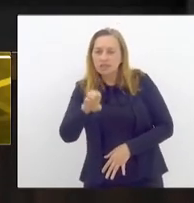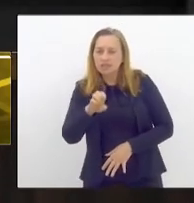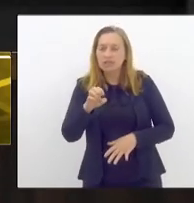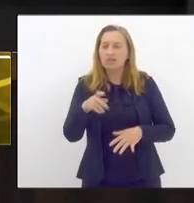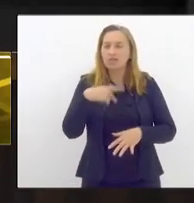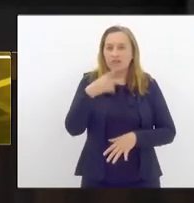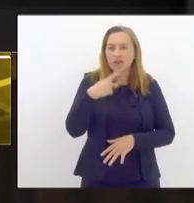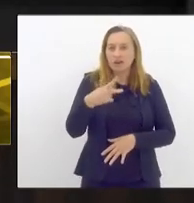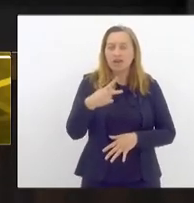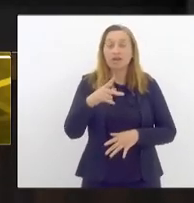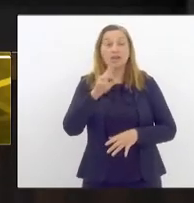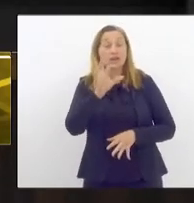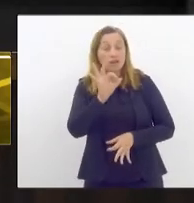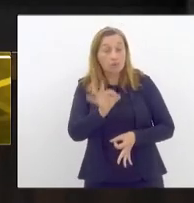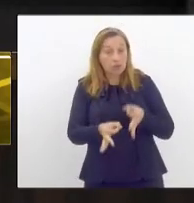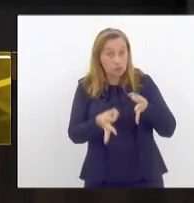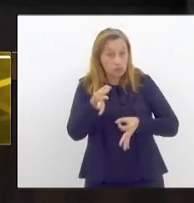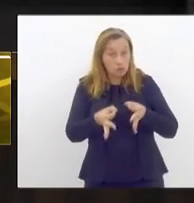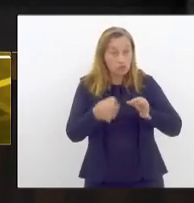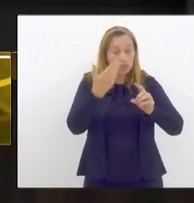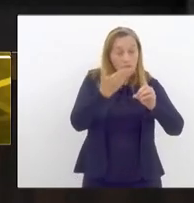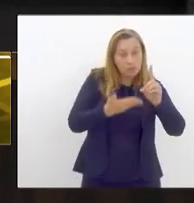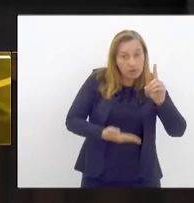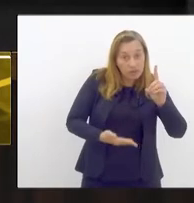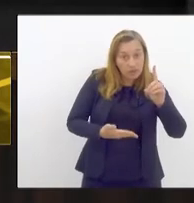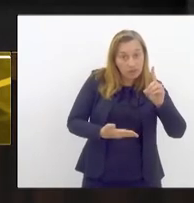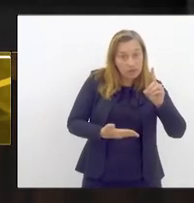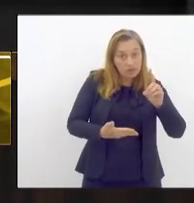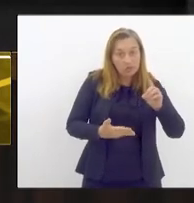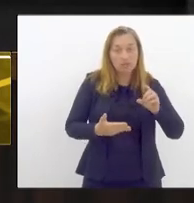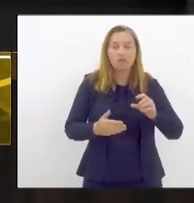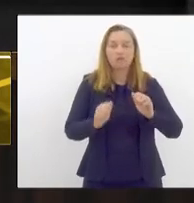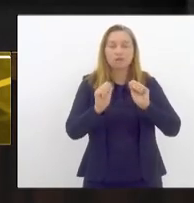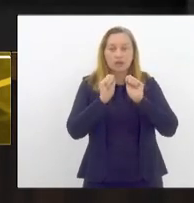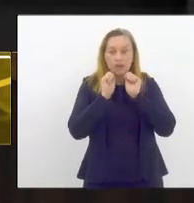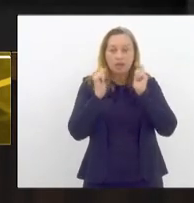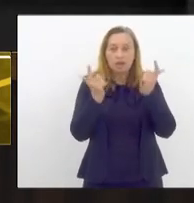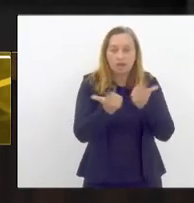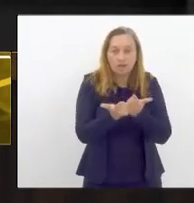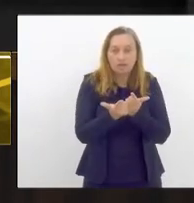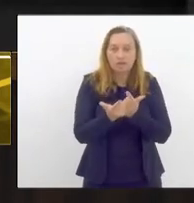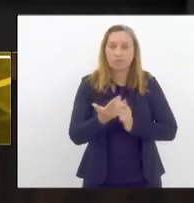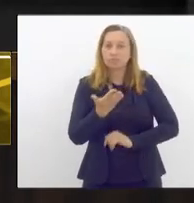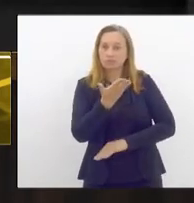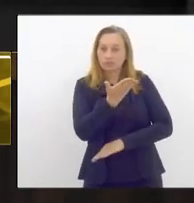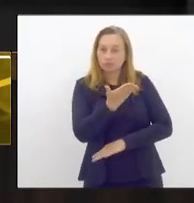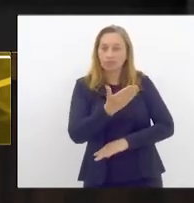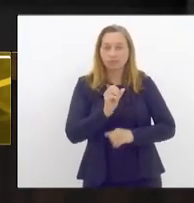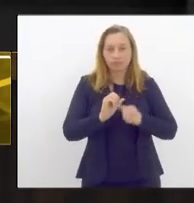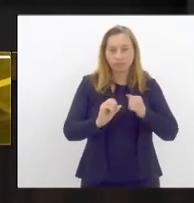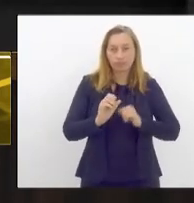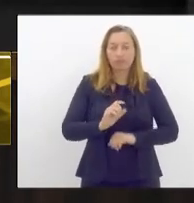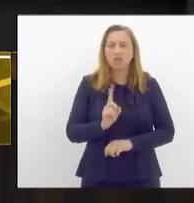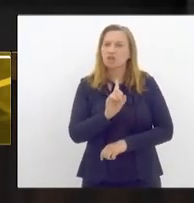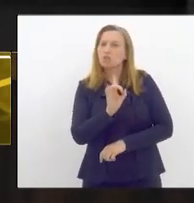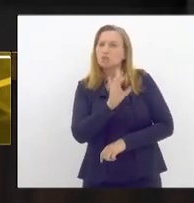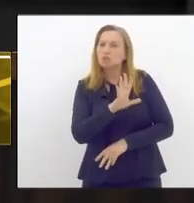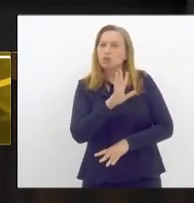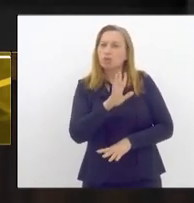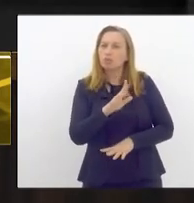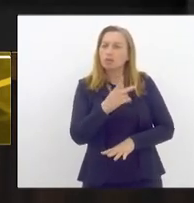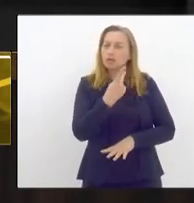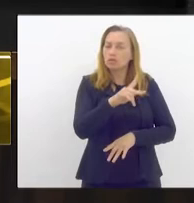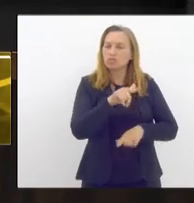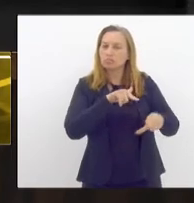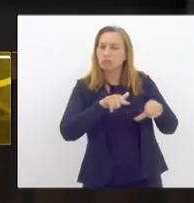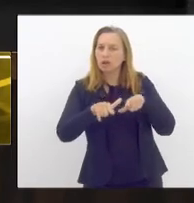e dizer que esta é uma justa e merecida homenagem que Assembleia Legislativa presta você não só pelo seu destacado